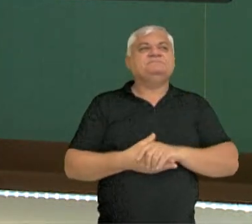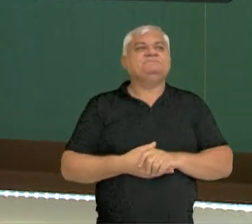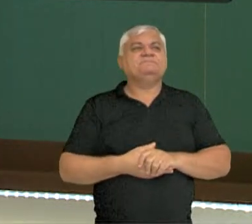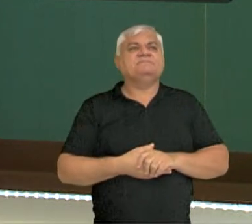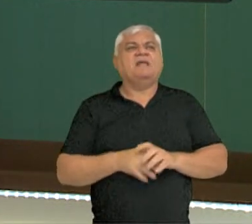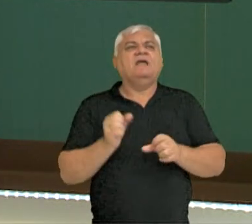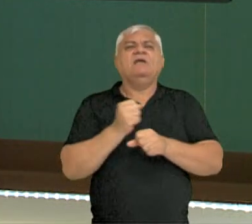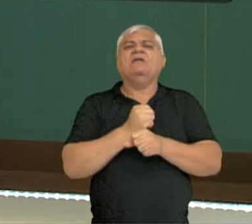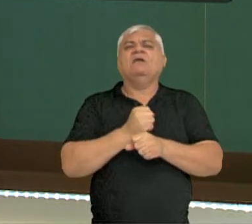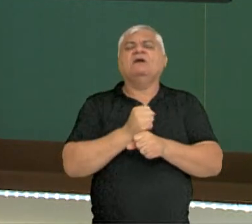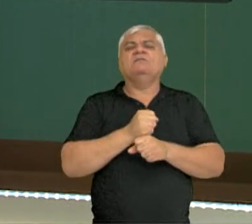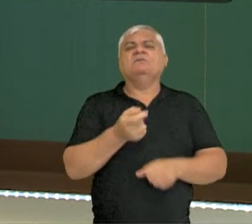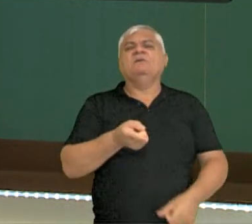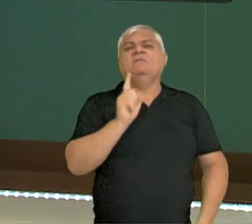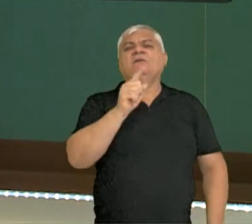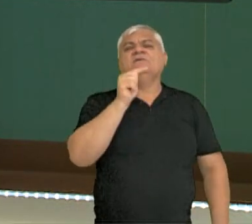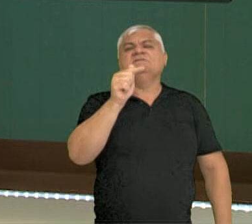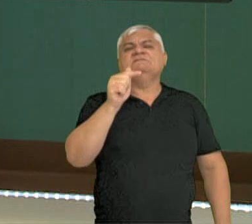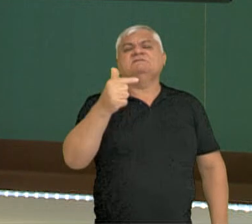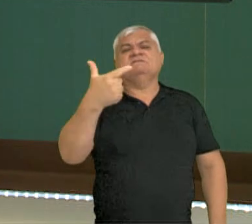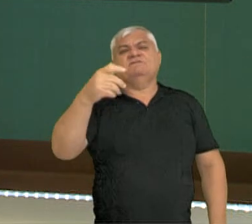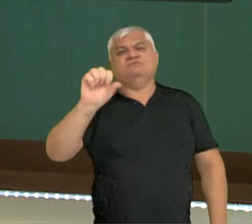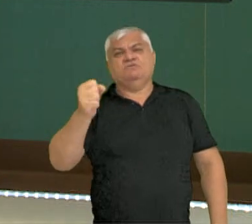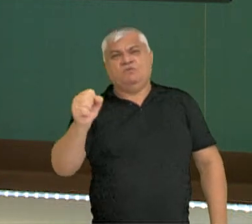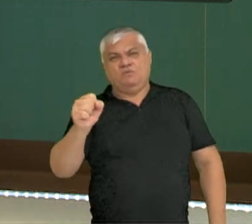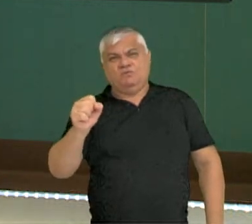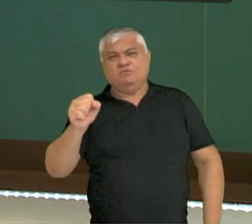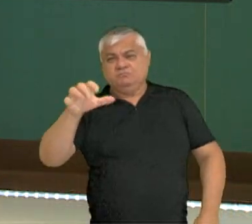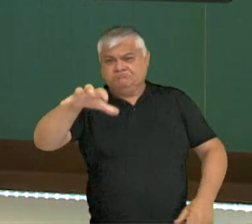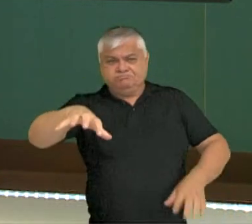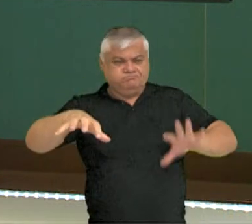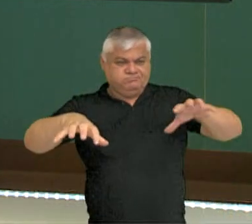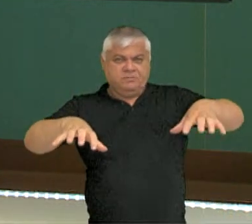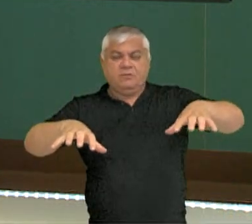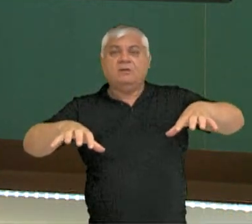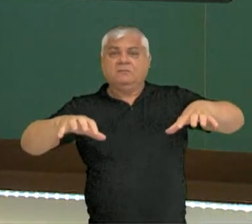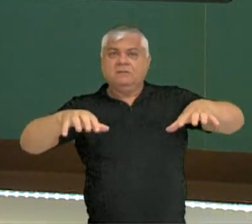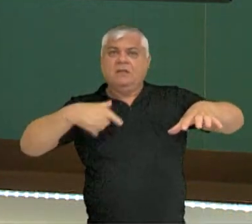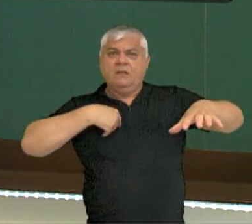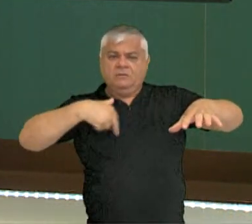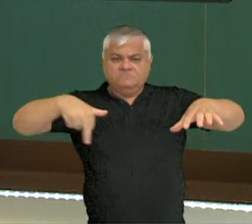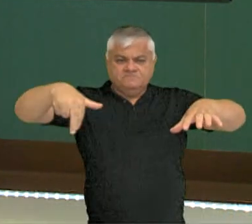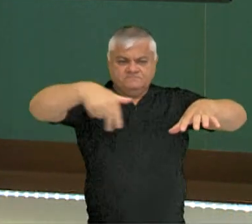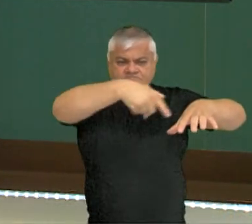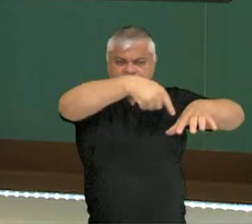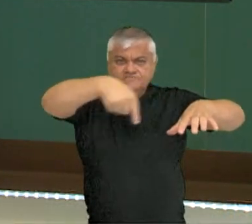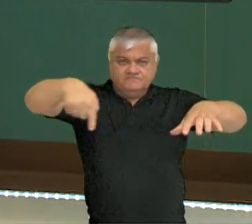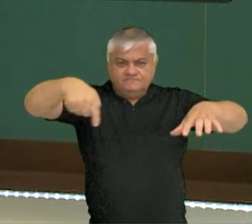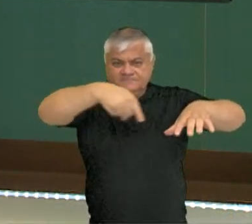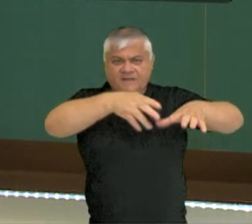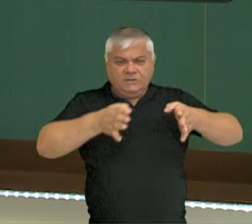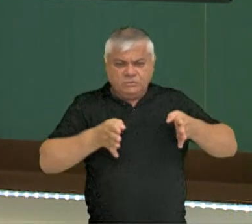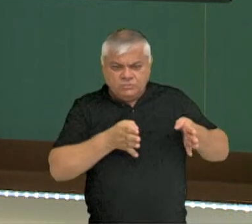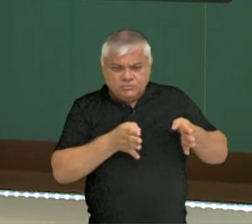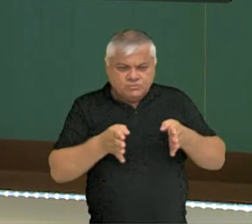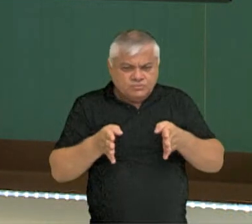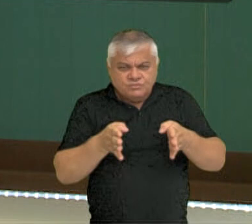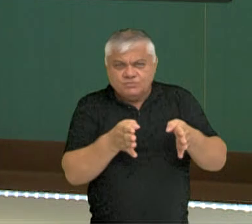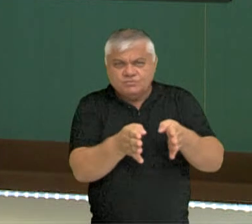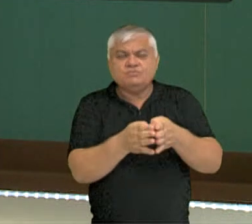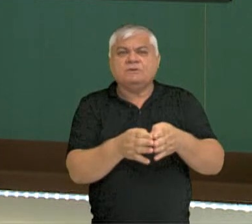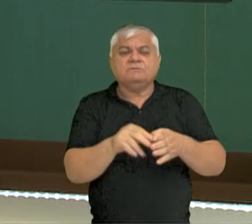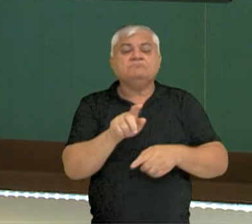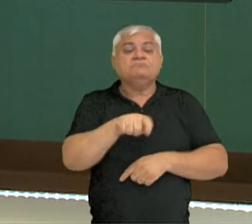ano que ele descobriu? Em 1728, navegou pela região, atravessou, inclusive, e por causa dele